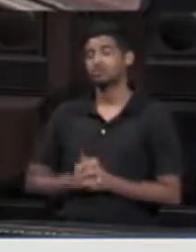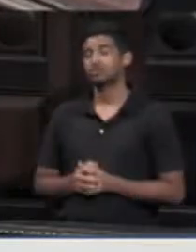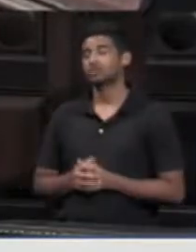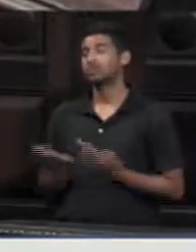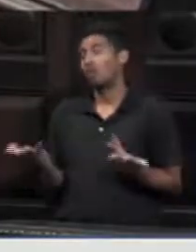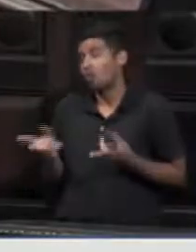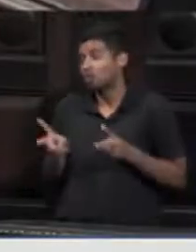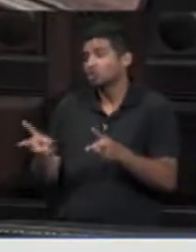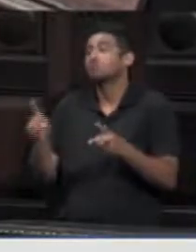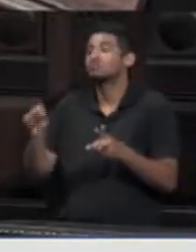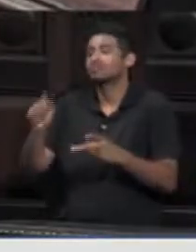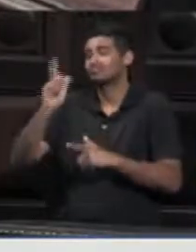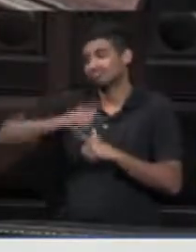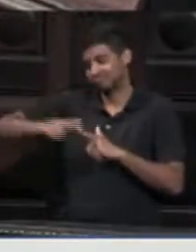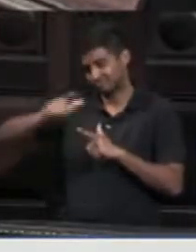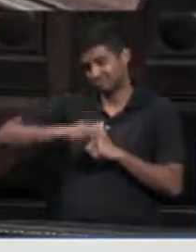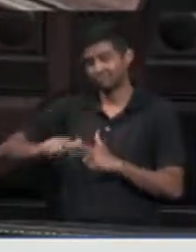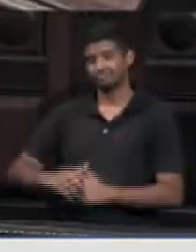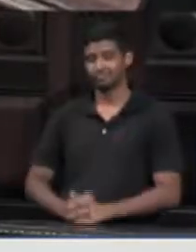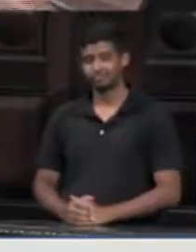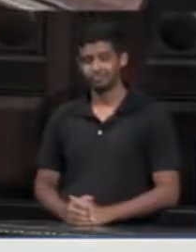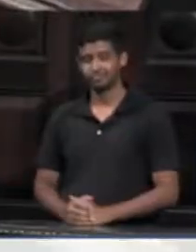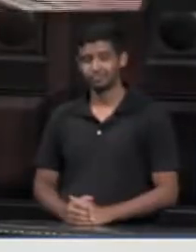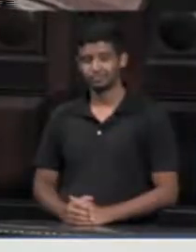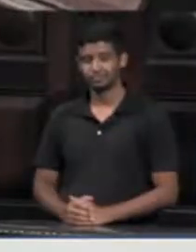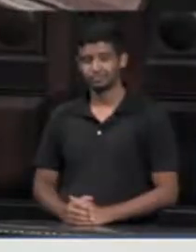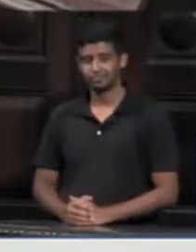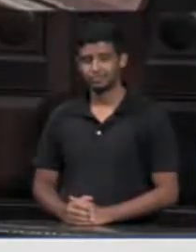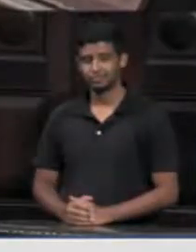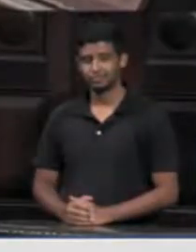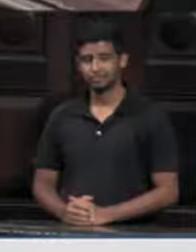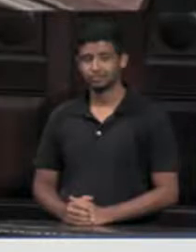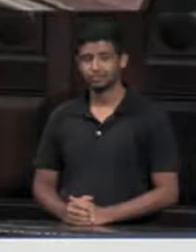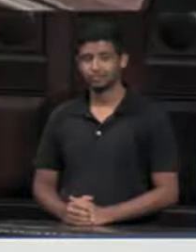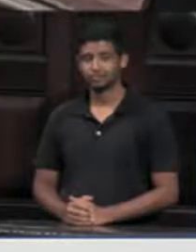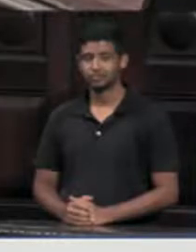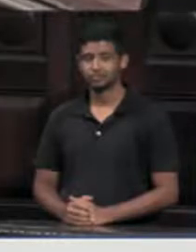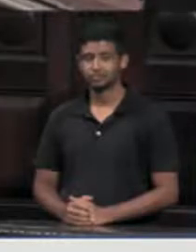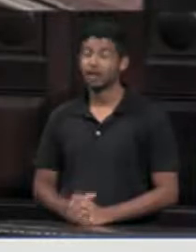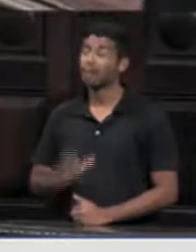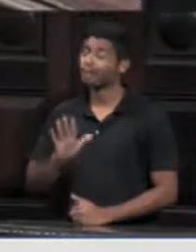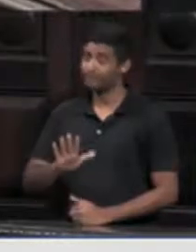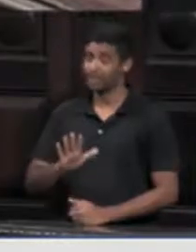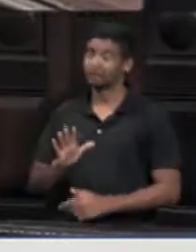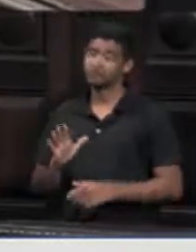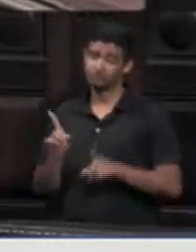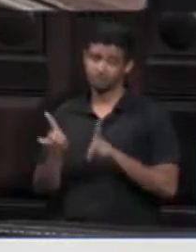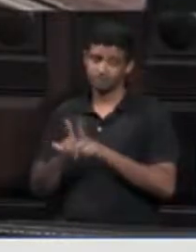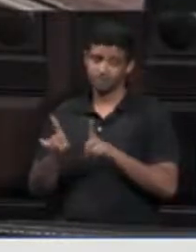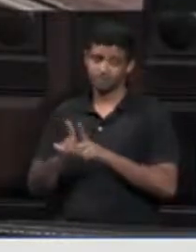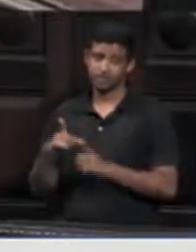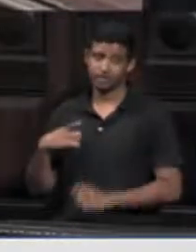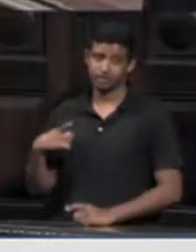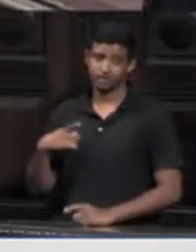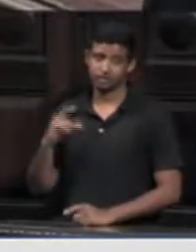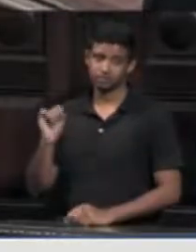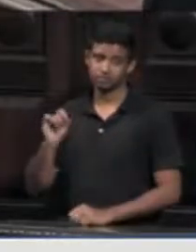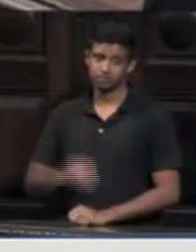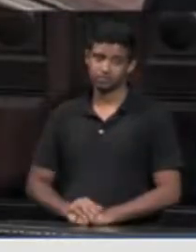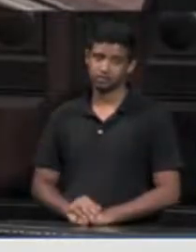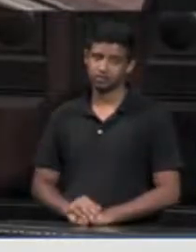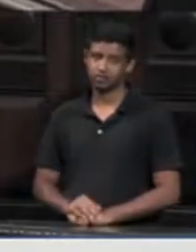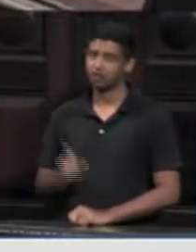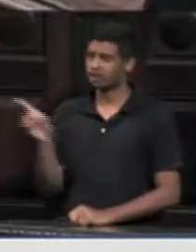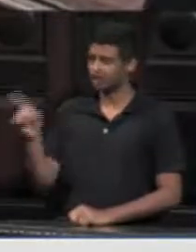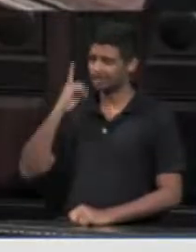como referência um indicador óbvio, que é a população de cada município. Por outro lado, a ponderação importante que faz o deputado Eliomar em